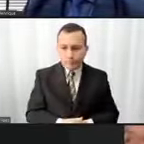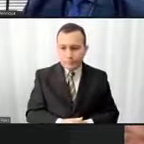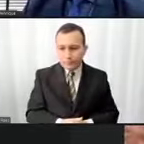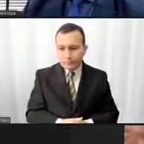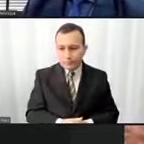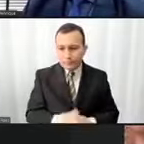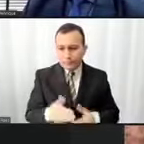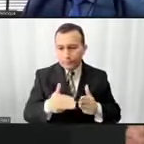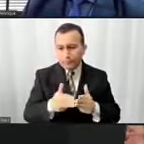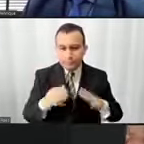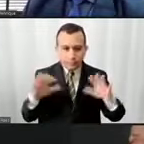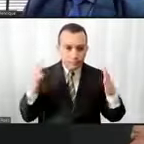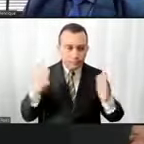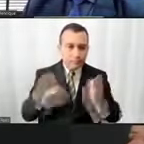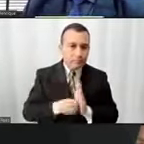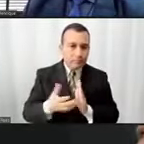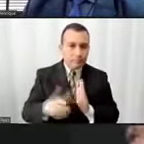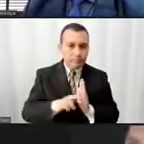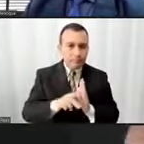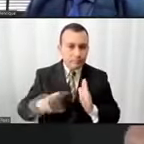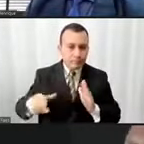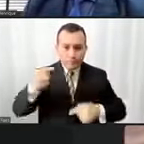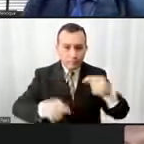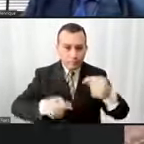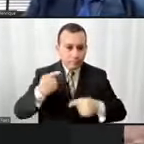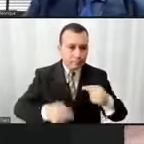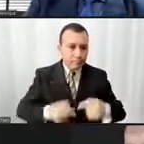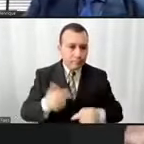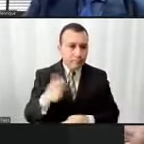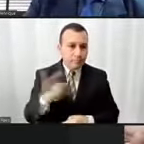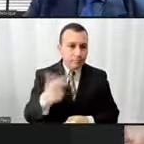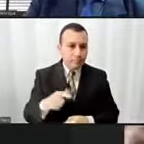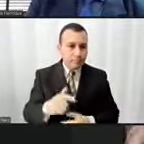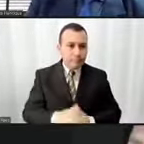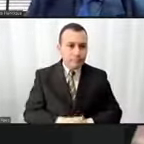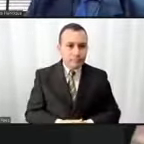Noção de aplauso, indicações, não tem discussões.